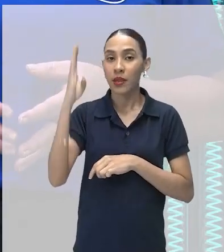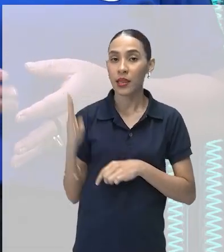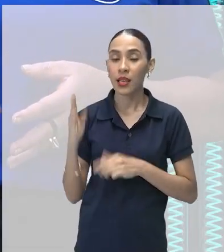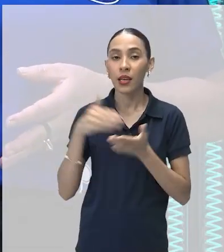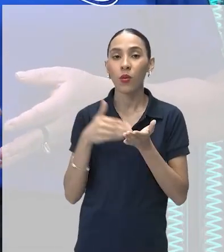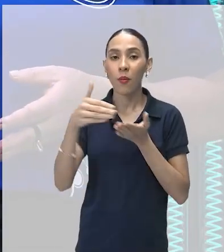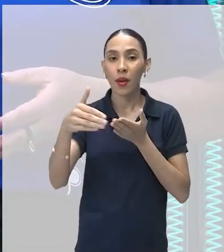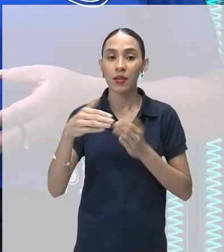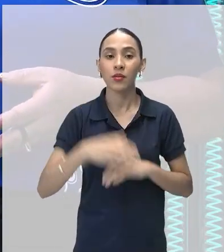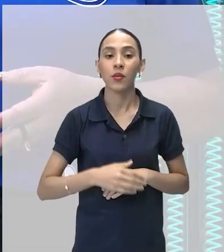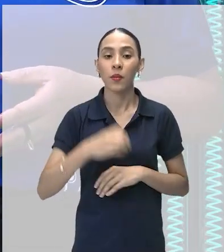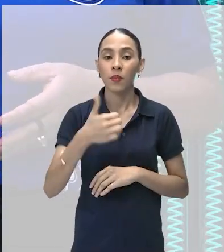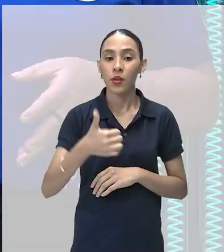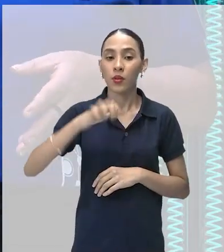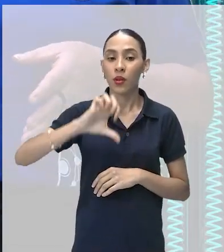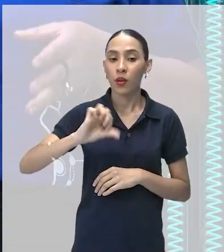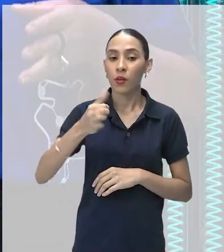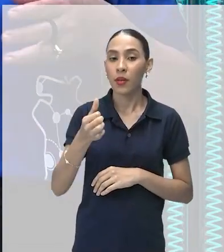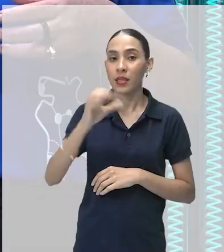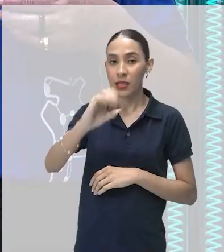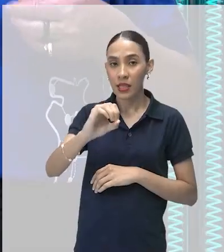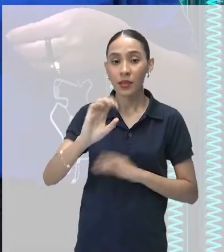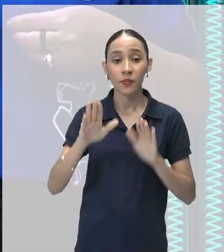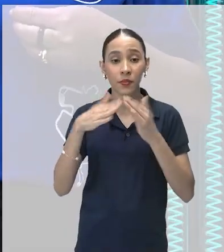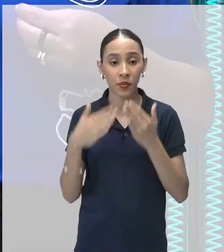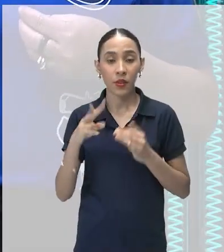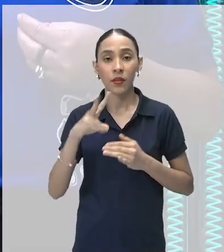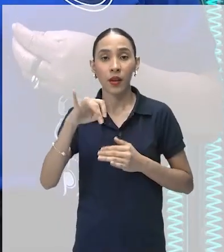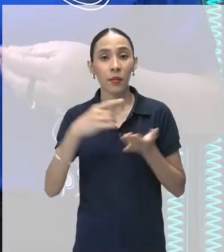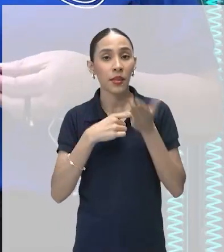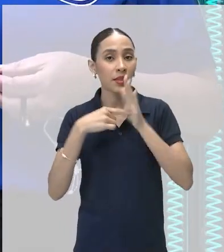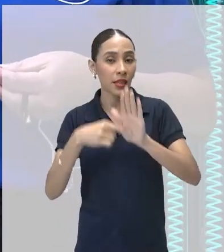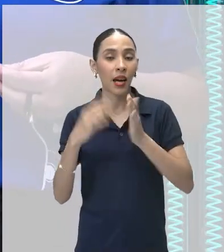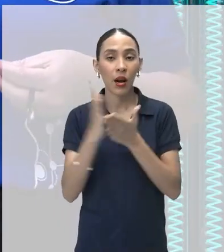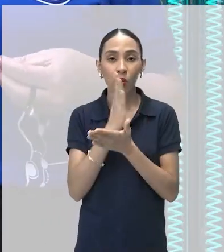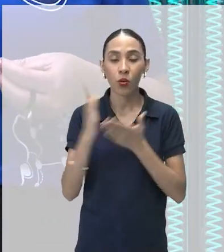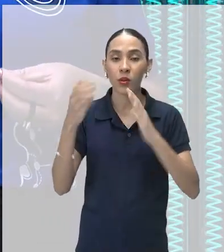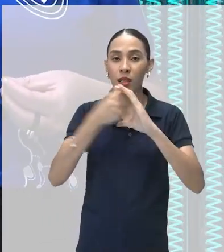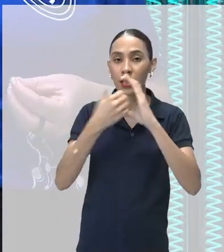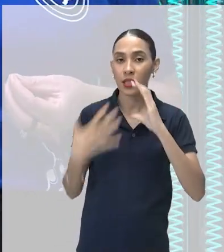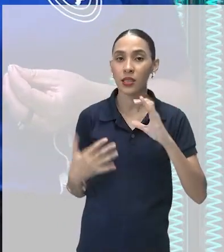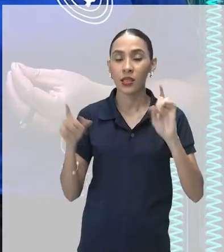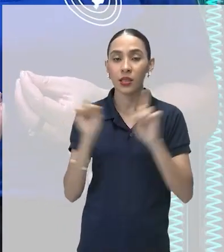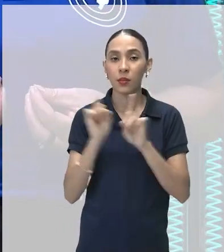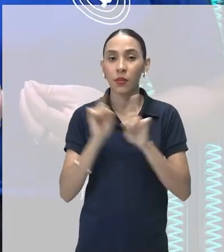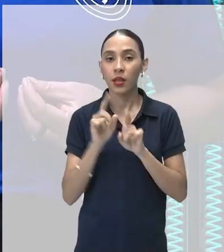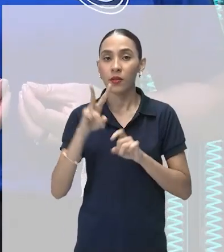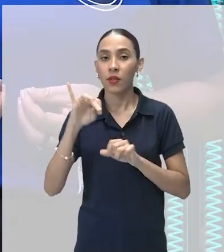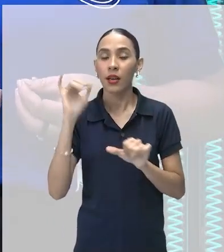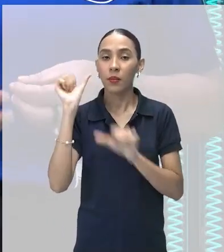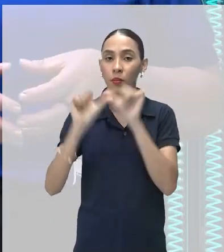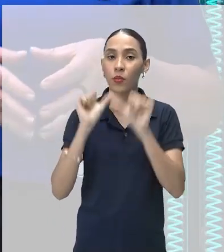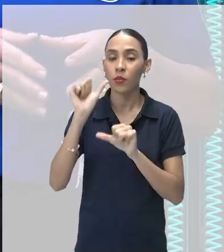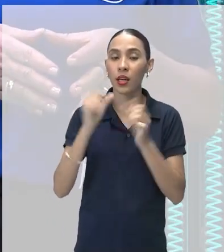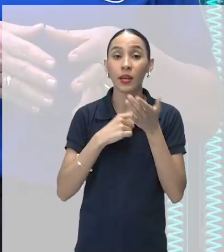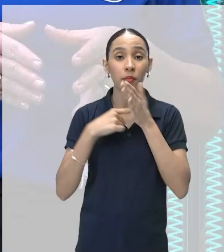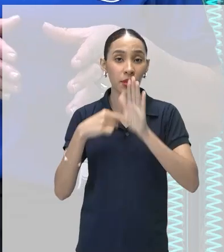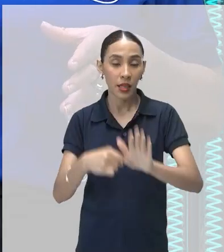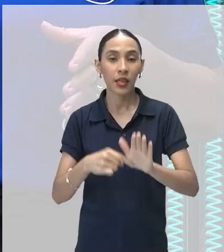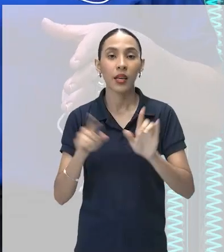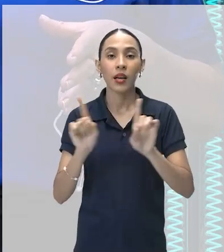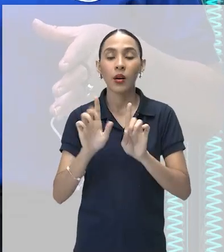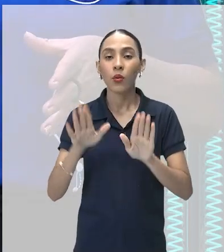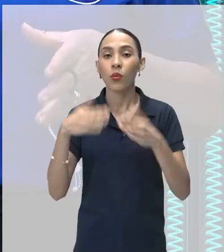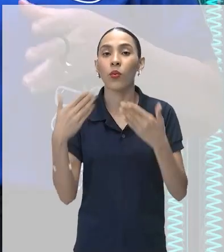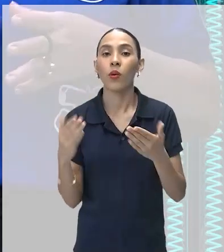de 1960. Então, ele traz algumas características, ele vai mostrar, quais são